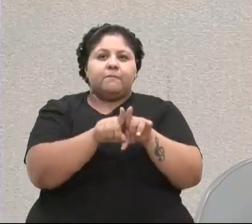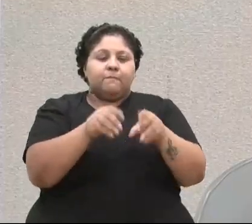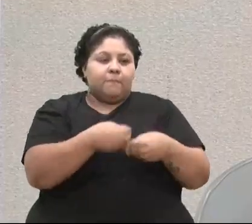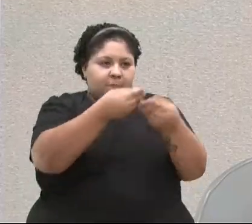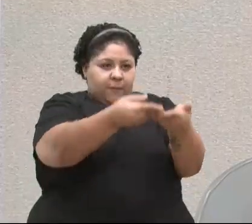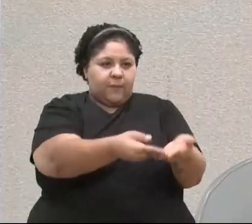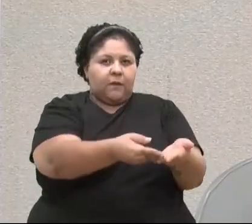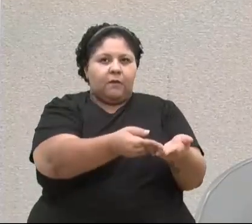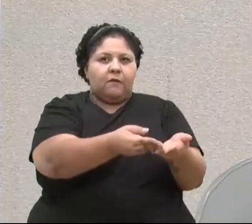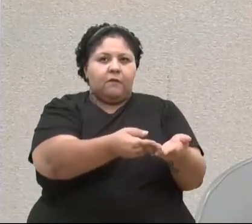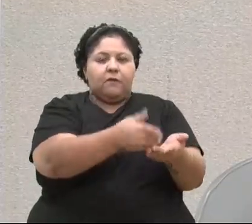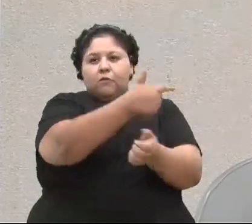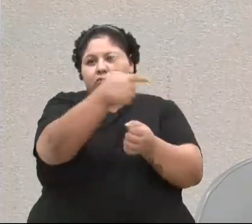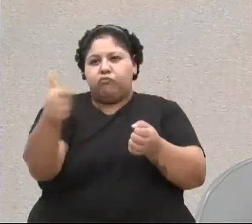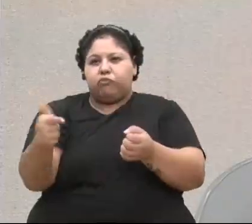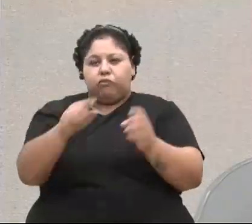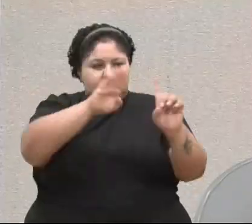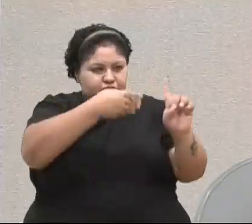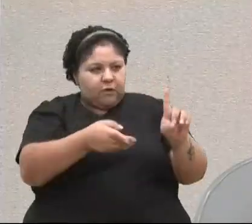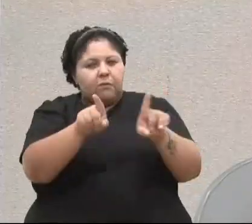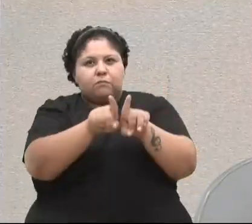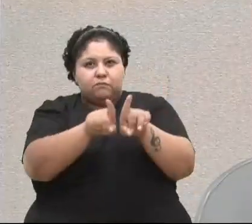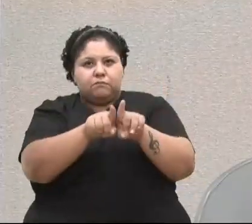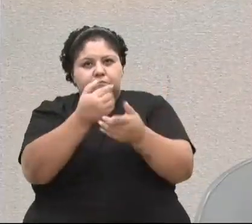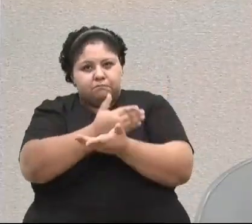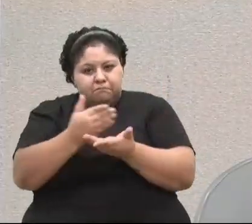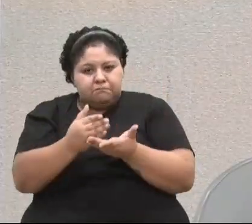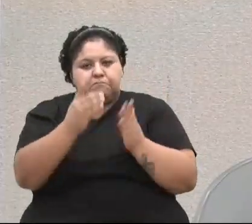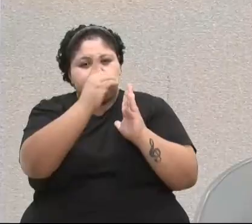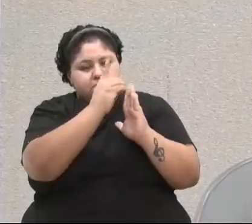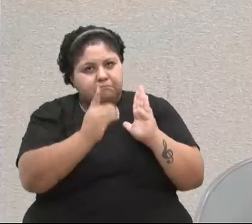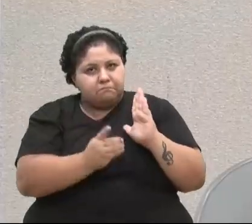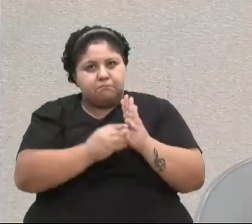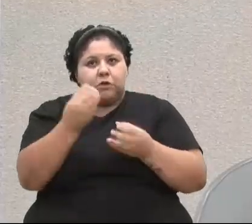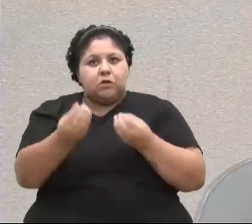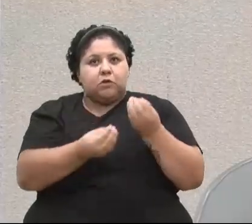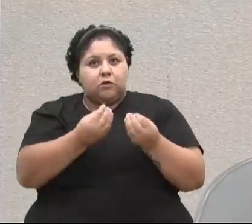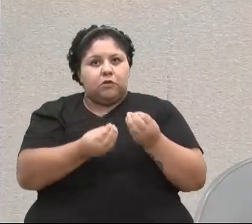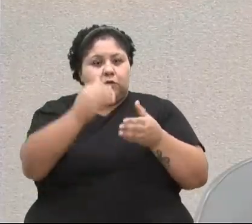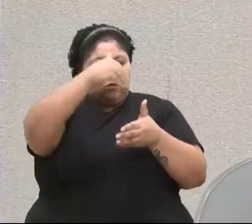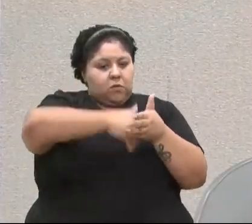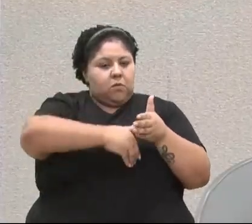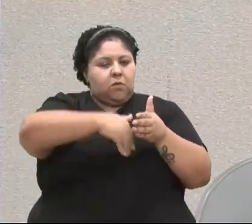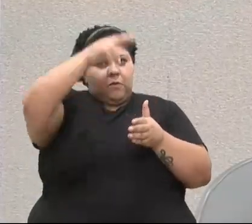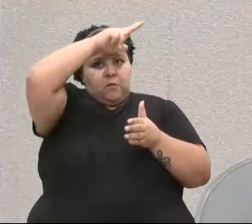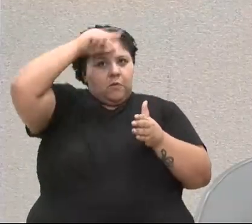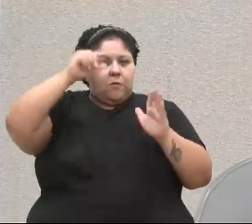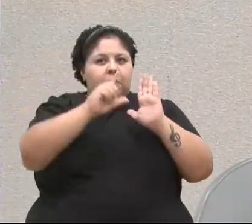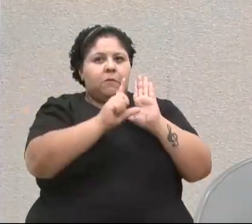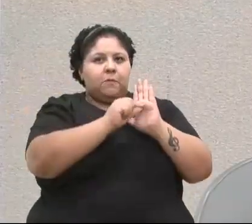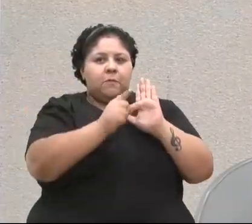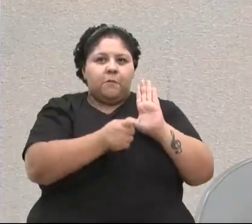títulos honoríficos e outras honrarias. A iniciativa de decreto legislativo, conforme o regulamento do Regimento Interno, artigo